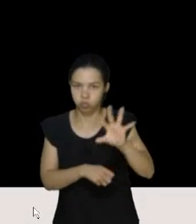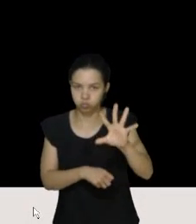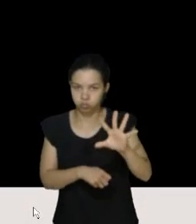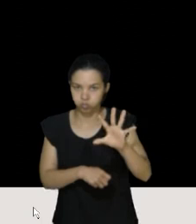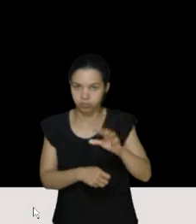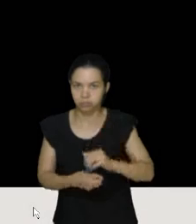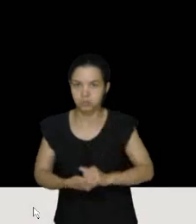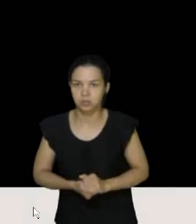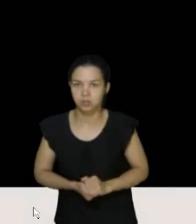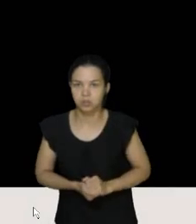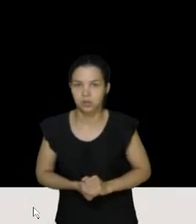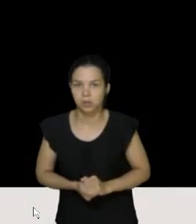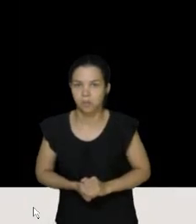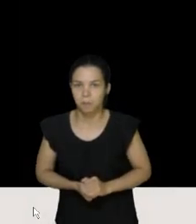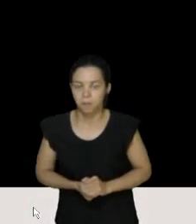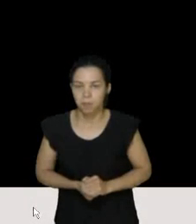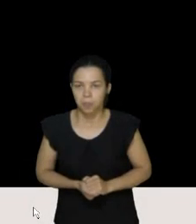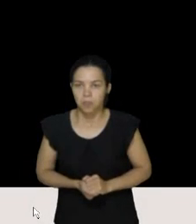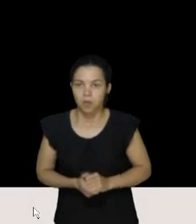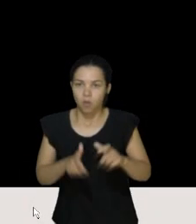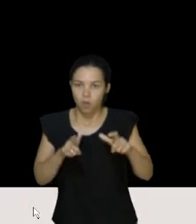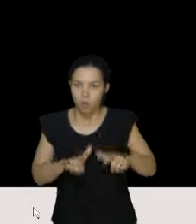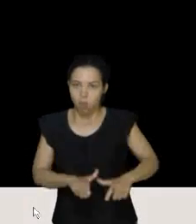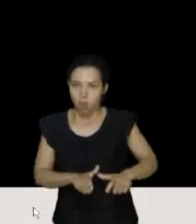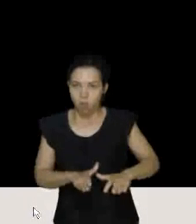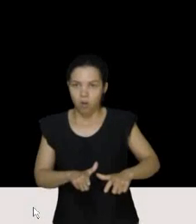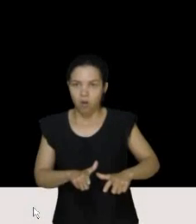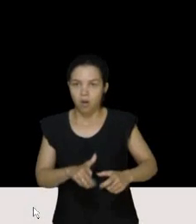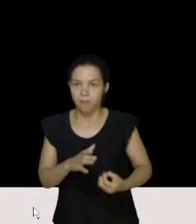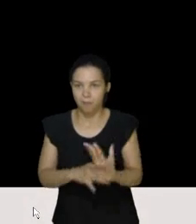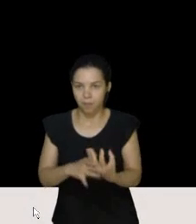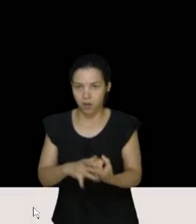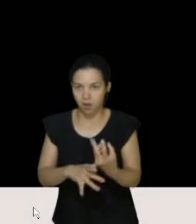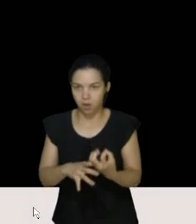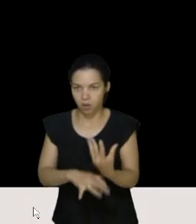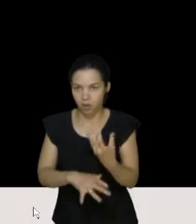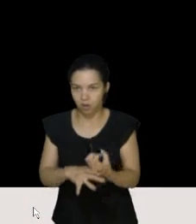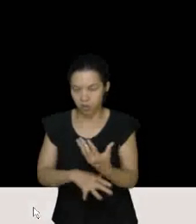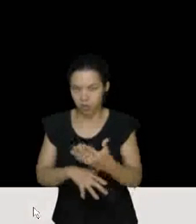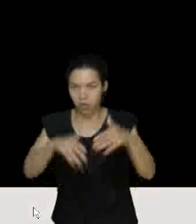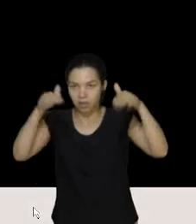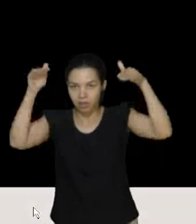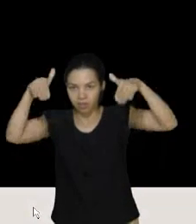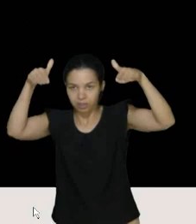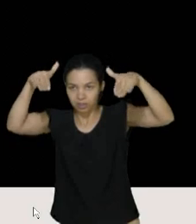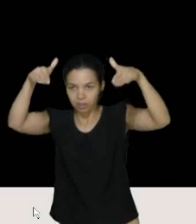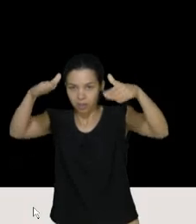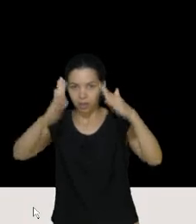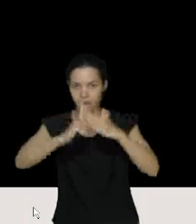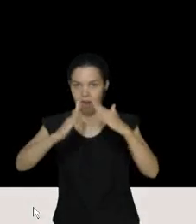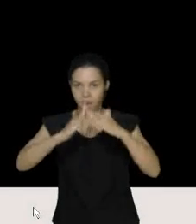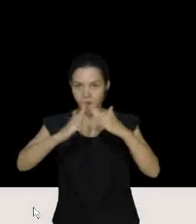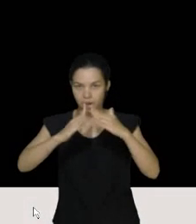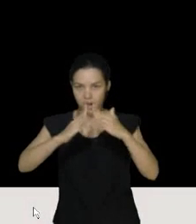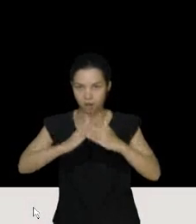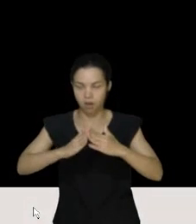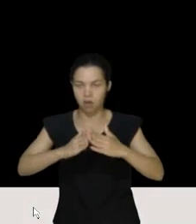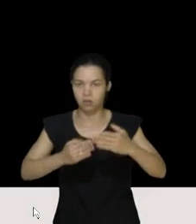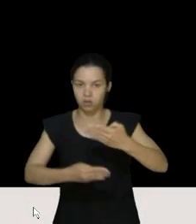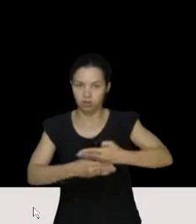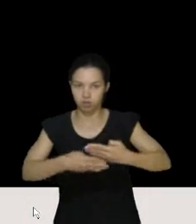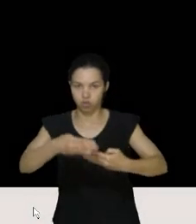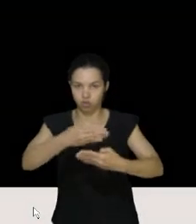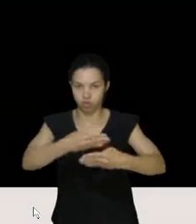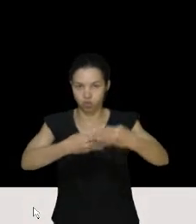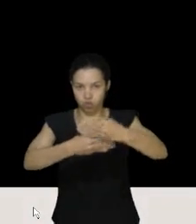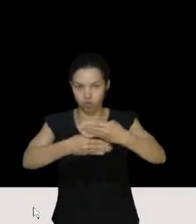por fontes fixas, geradas a partir do processo de combustão relacionado à atividade de fabricação de telhas e tijolos